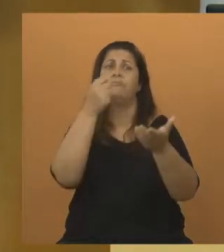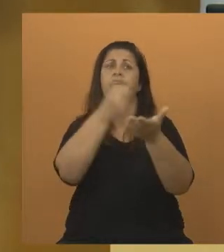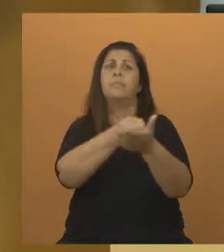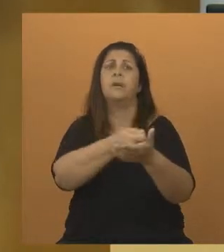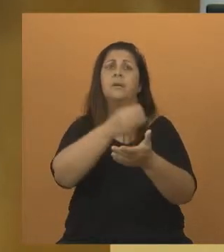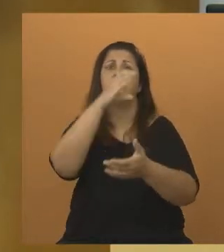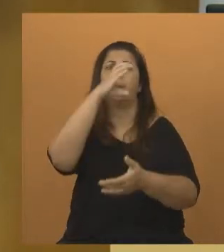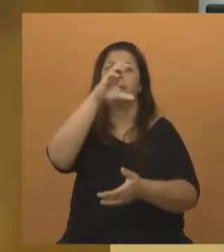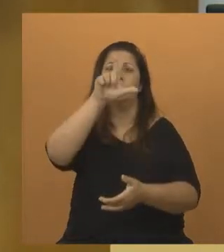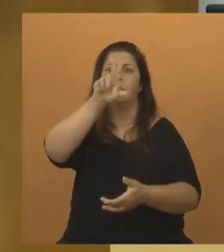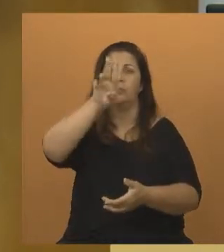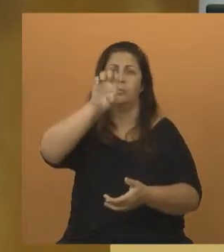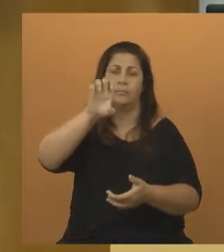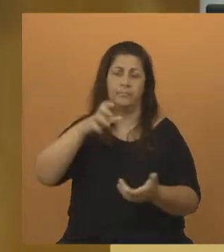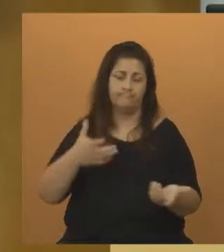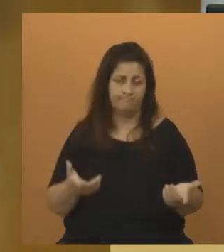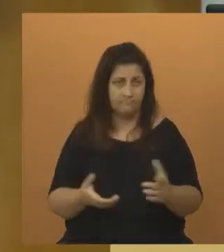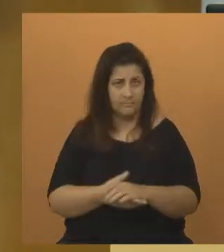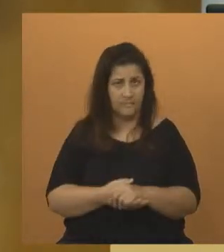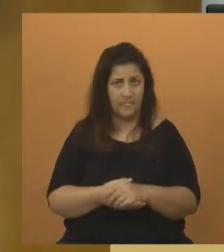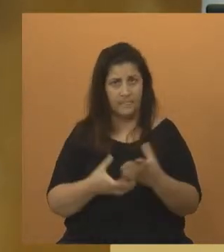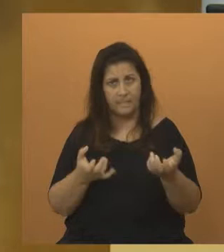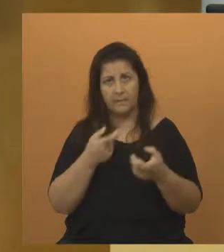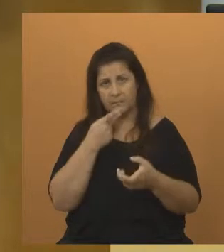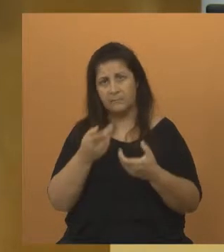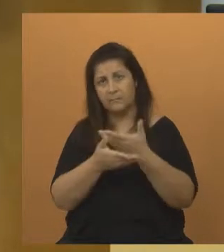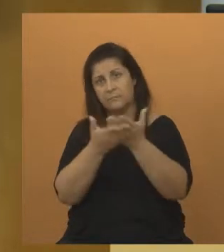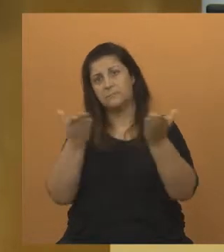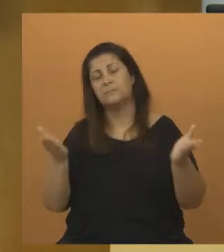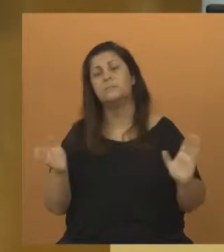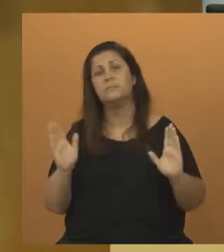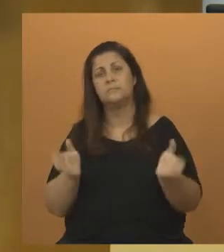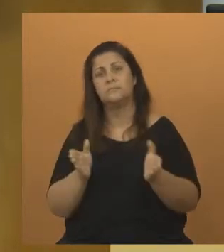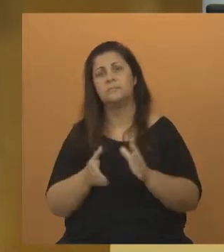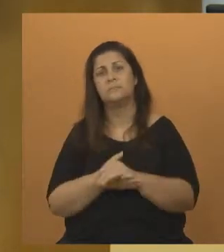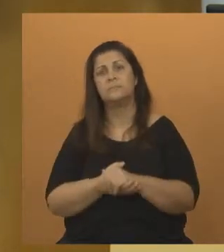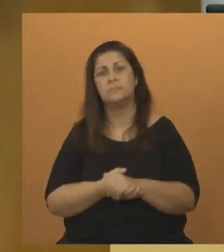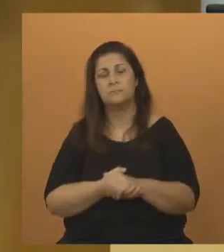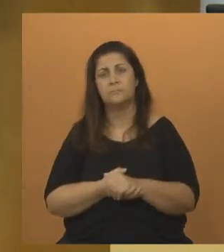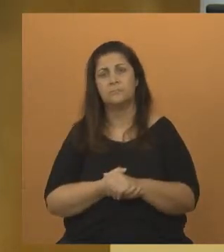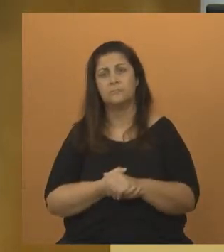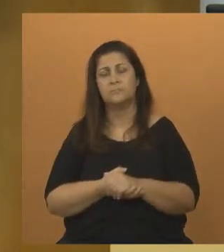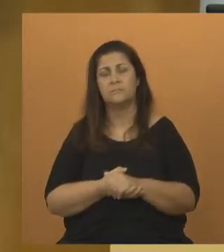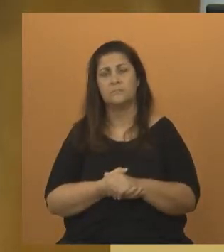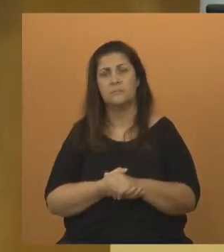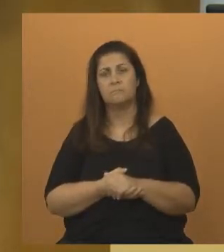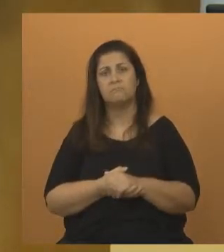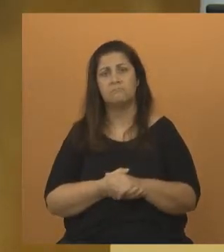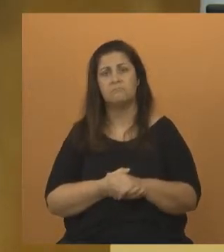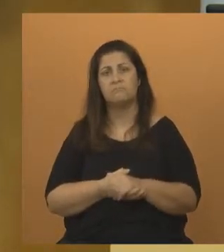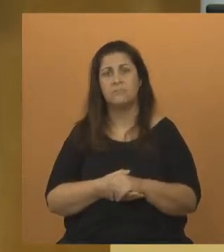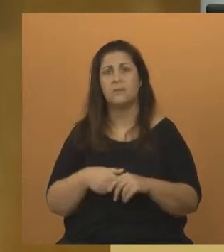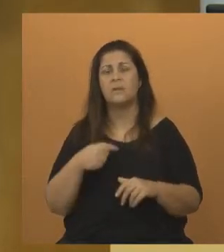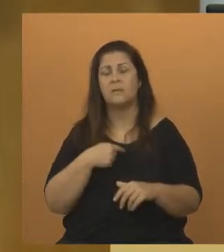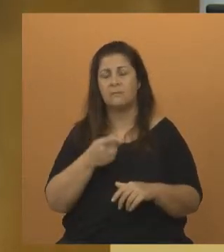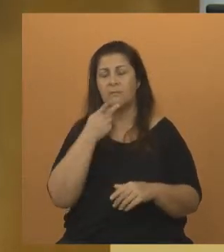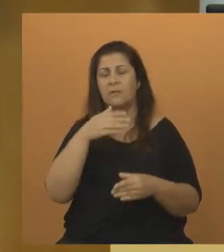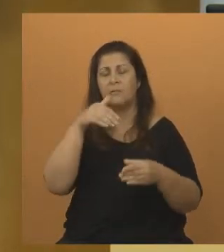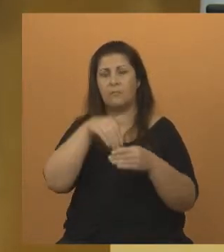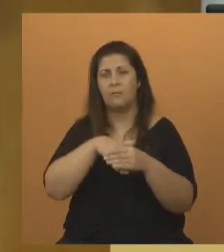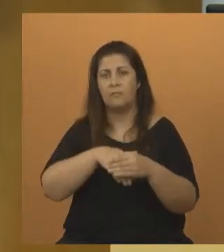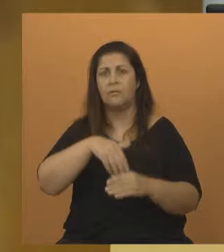clubes? Por isso, eu quero dizer a vocês, hoje aqui na tribuna, que eu já vou adiantar meu